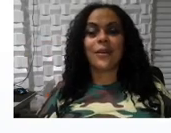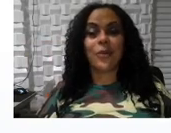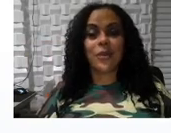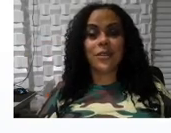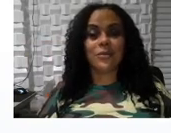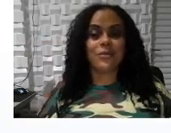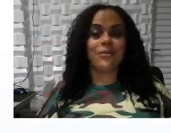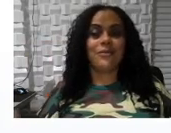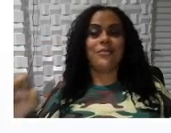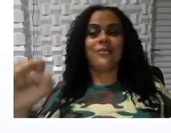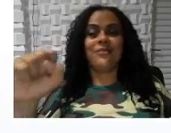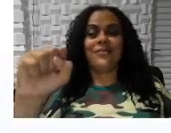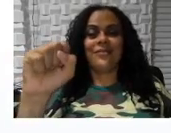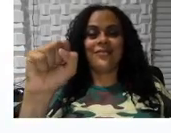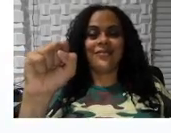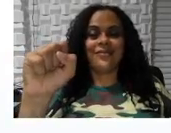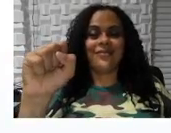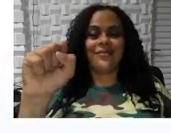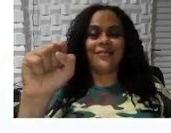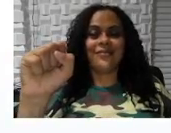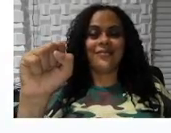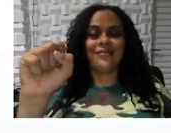8?